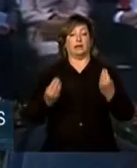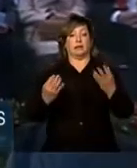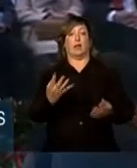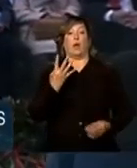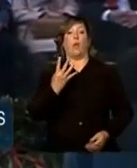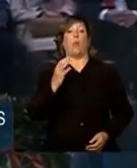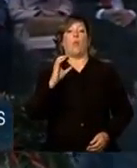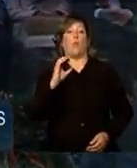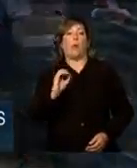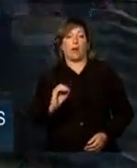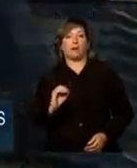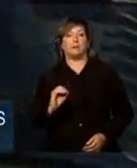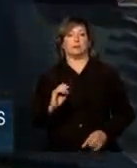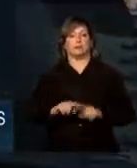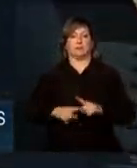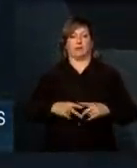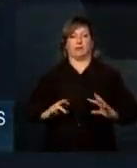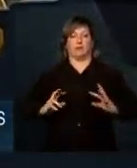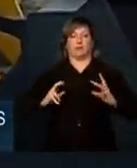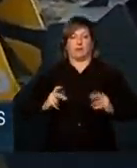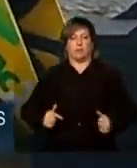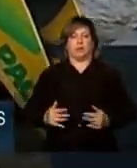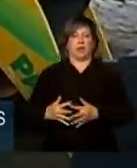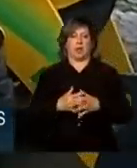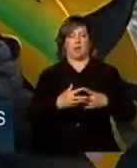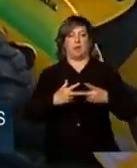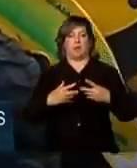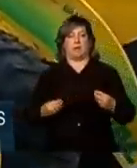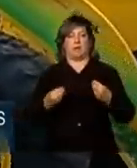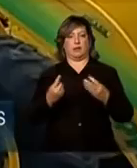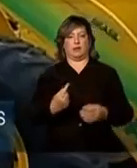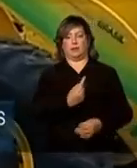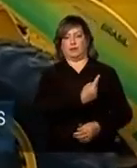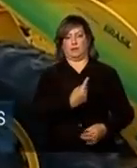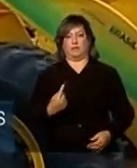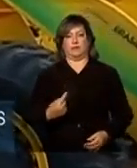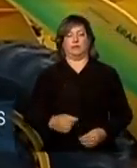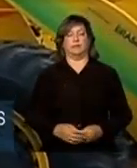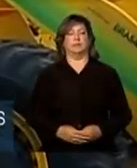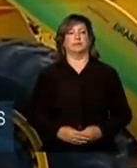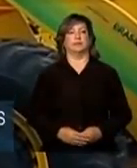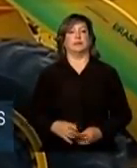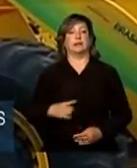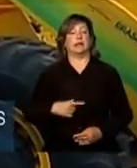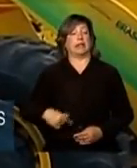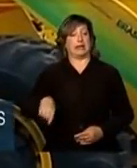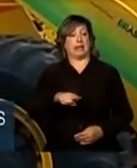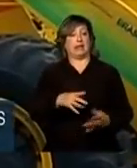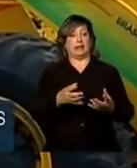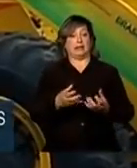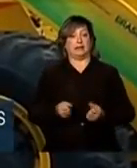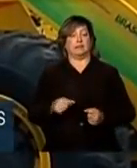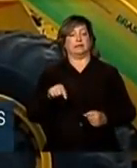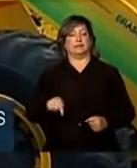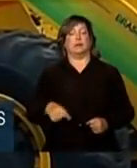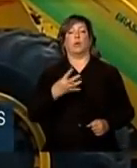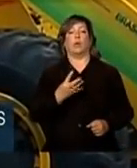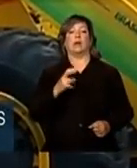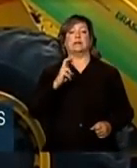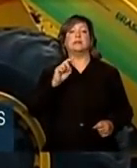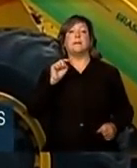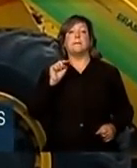segunda fase do Programa de Aceleração do Crescimento PAC 2, que beneficiarão cerca de 45